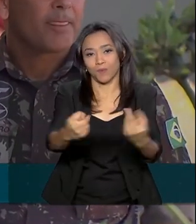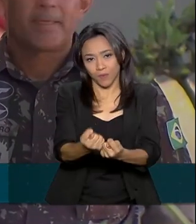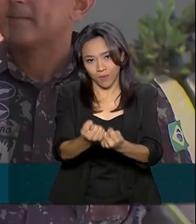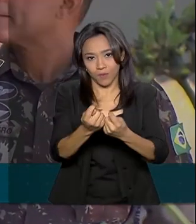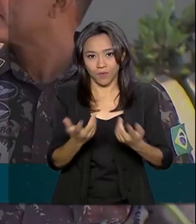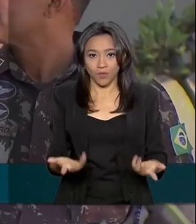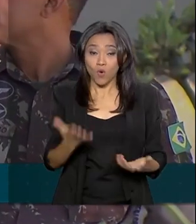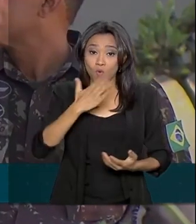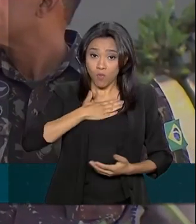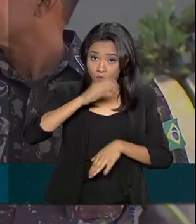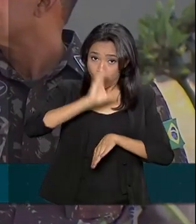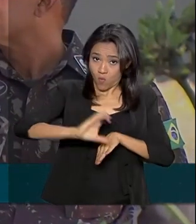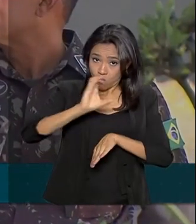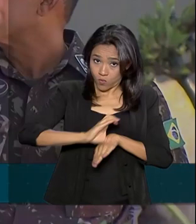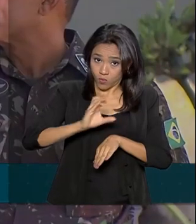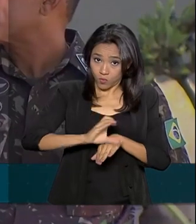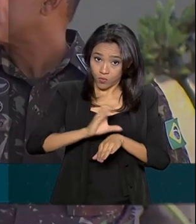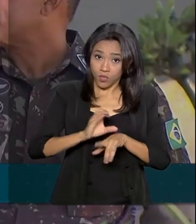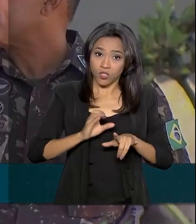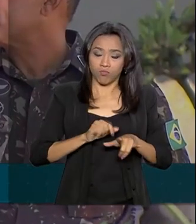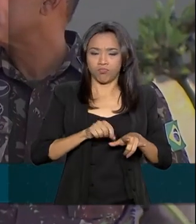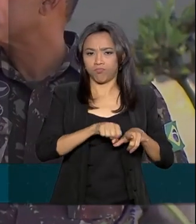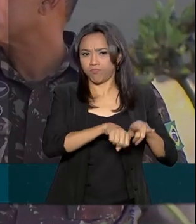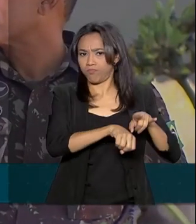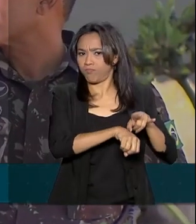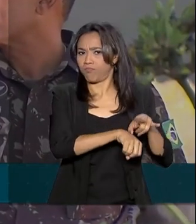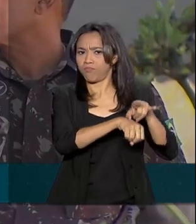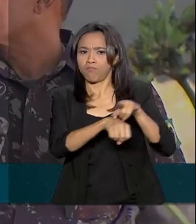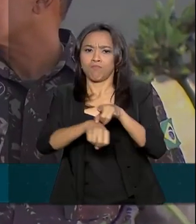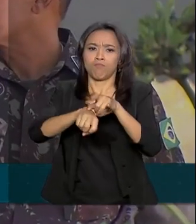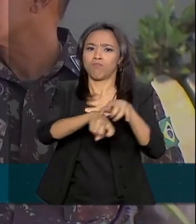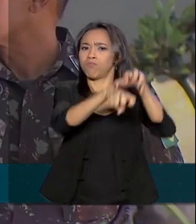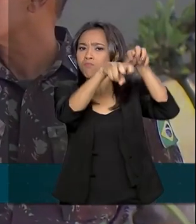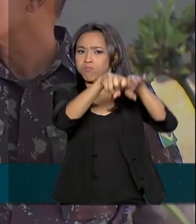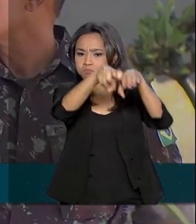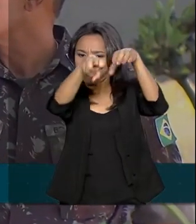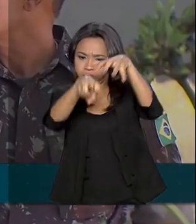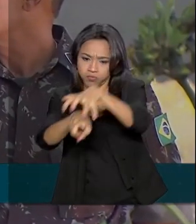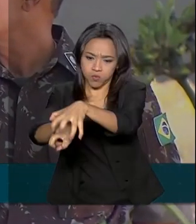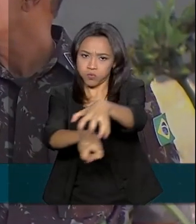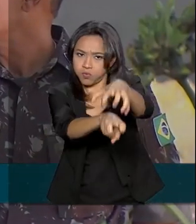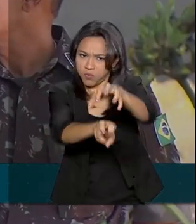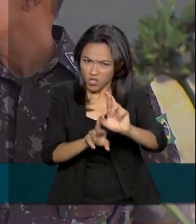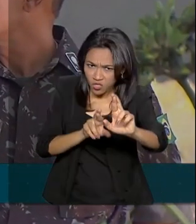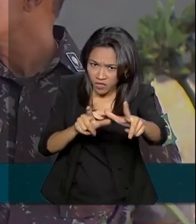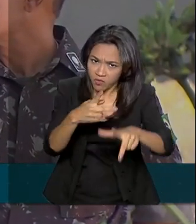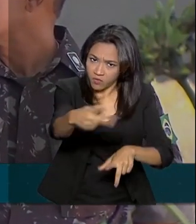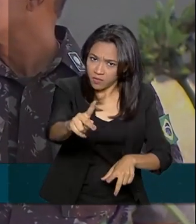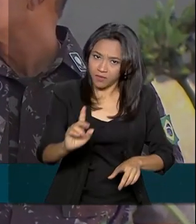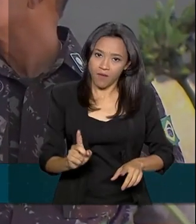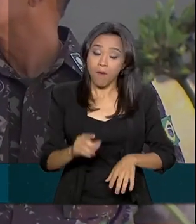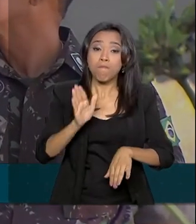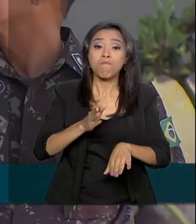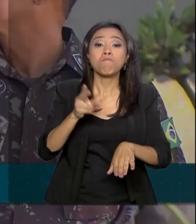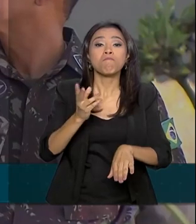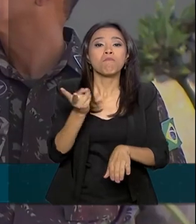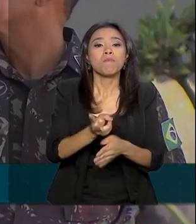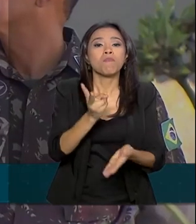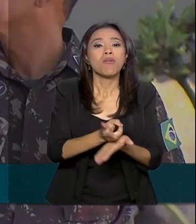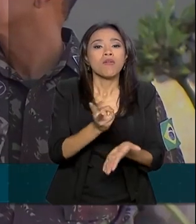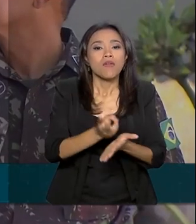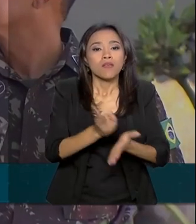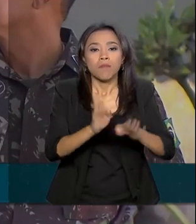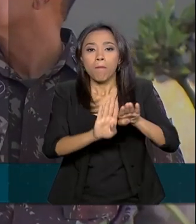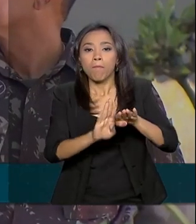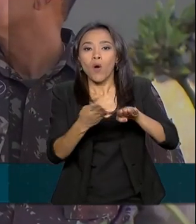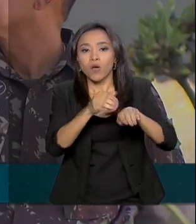O meu curso de paraquedista não foi diferente do de vocês. A mesma porta do avião serve